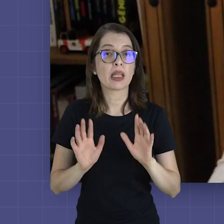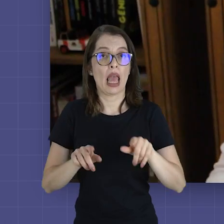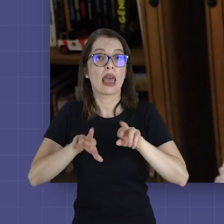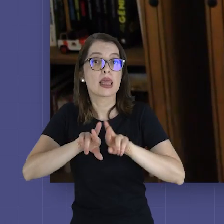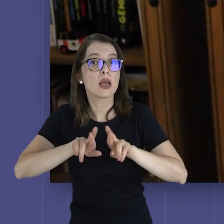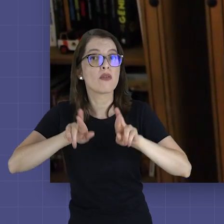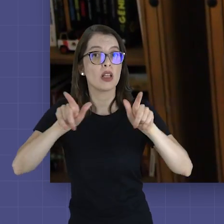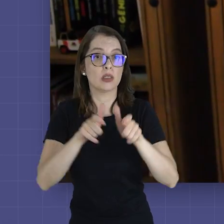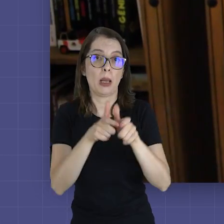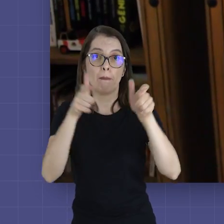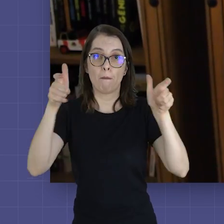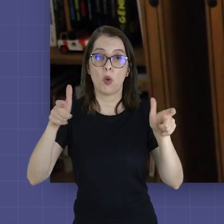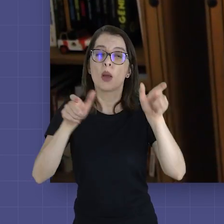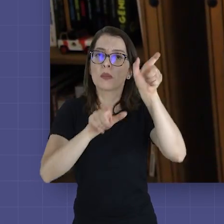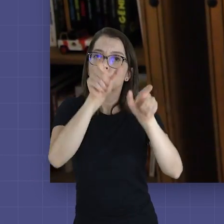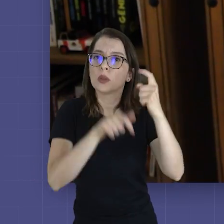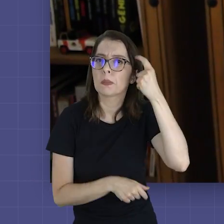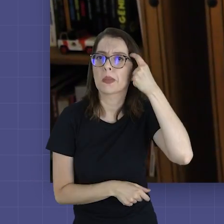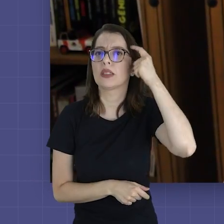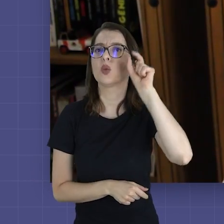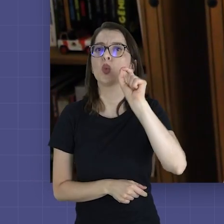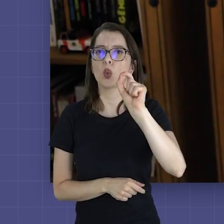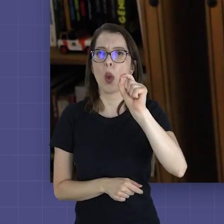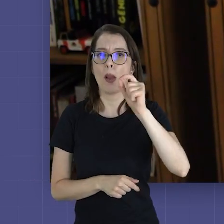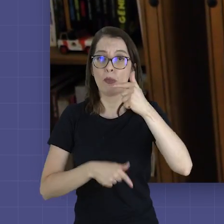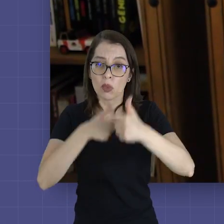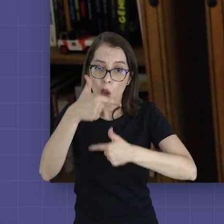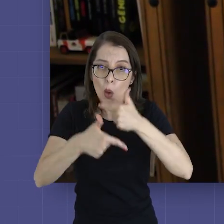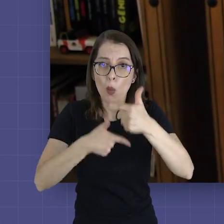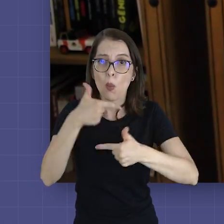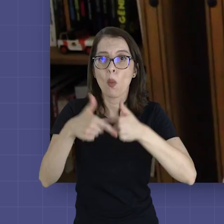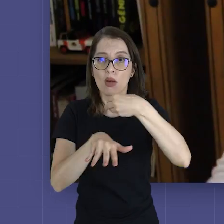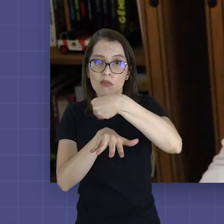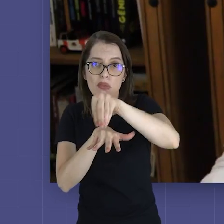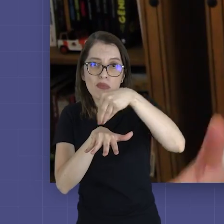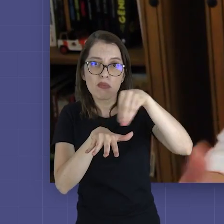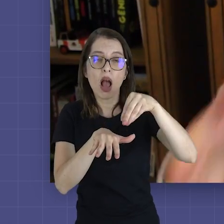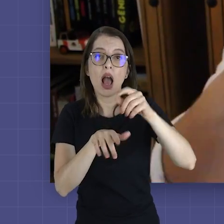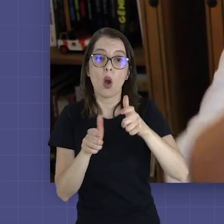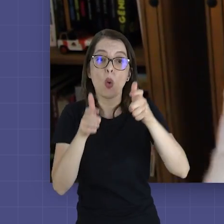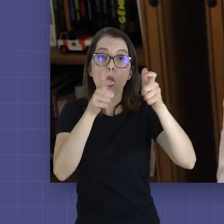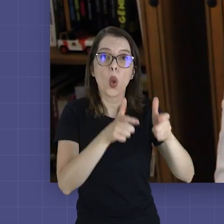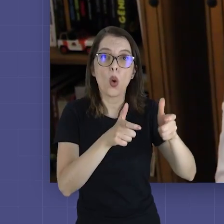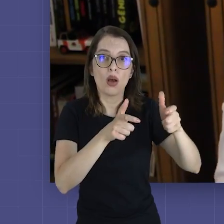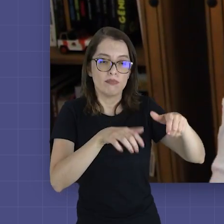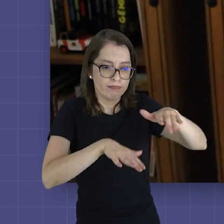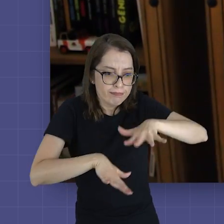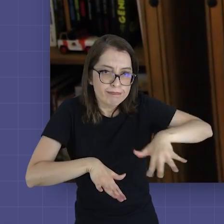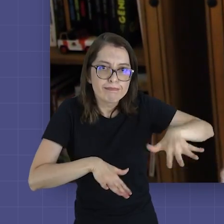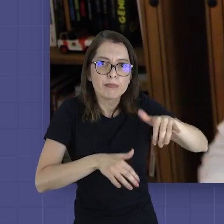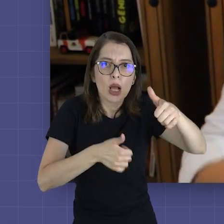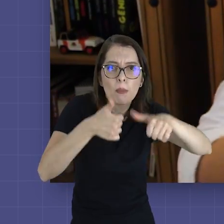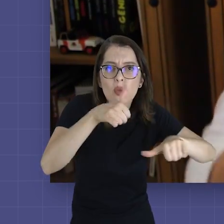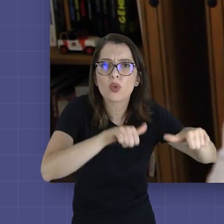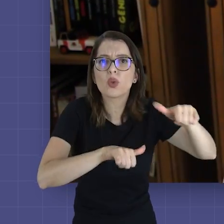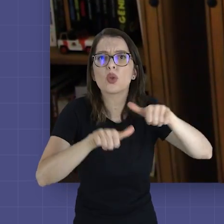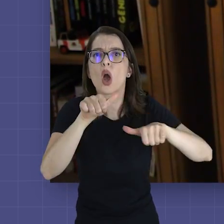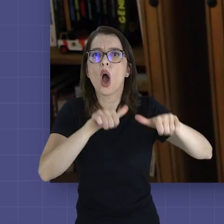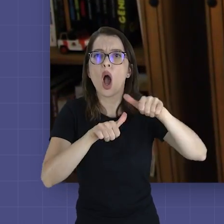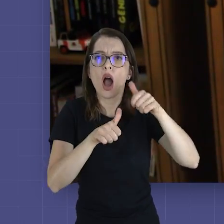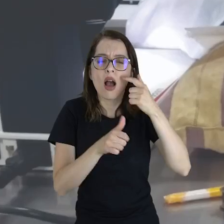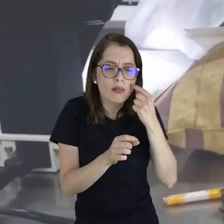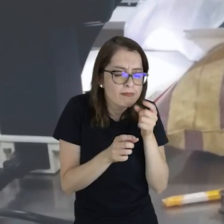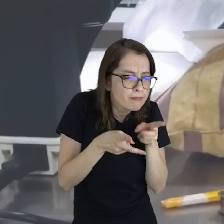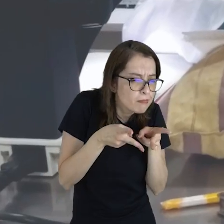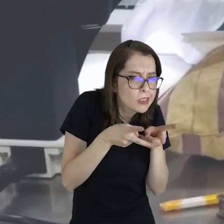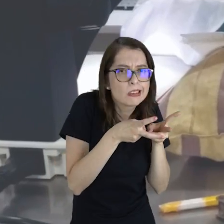paleontóloga? Diferente do que a maioria das pessoas pode pensar, a maior parte do trabalho de um paleontólogo se passa no laboratório. Então a gente passa muitas